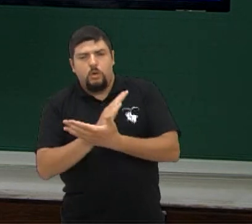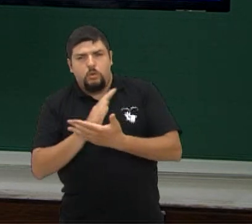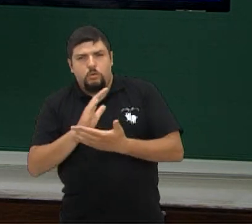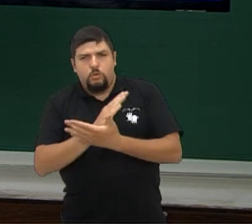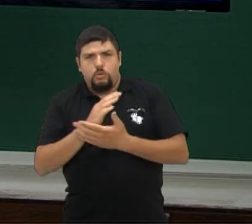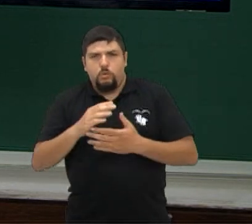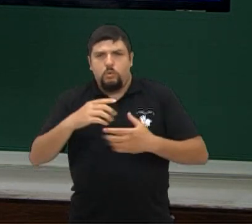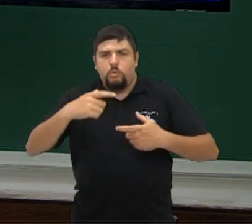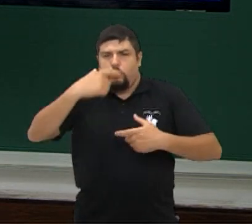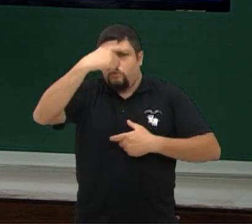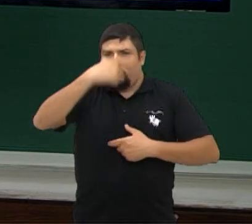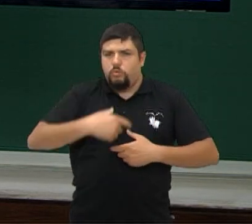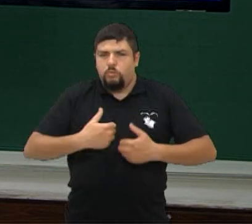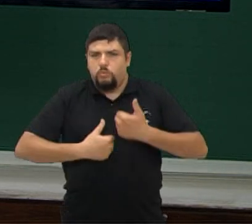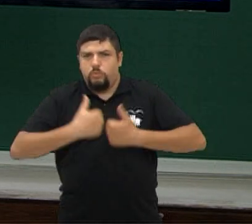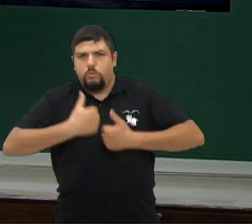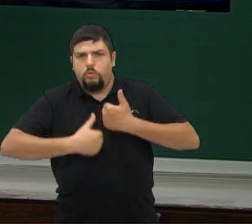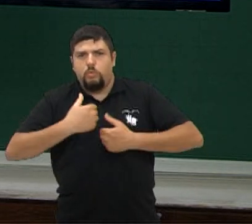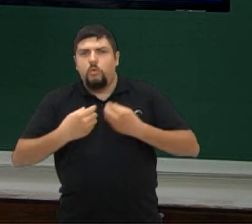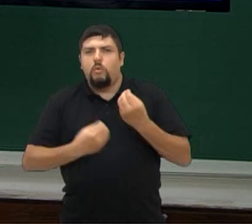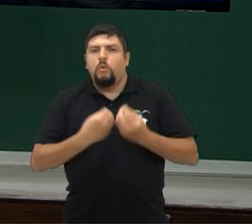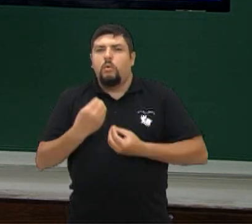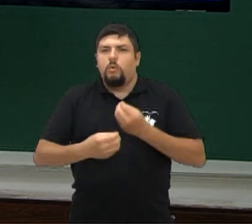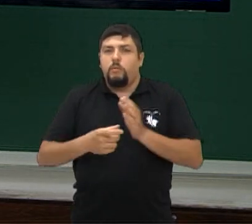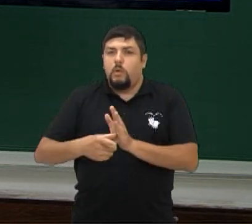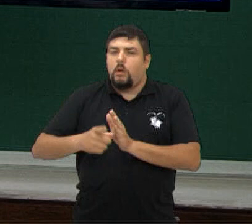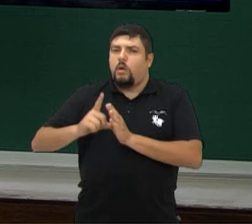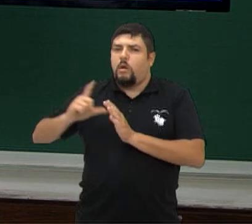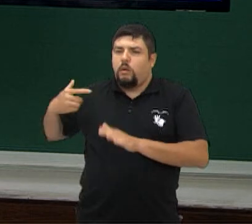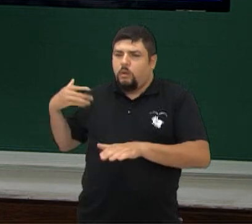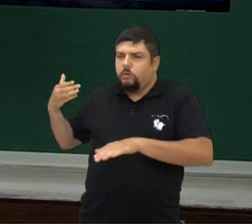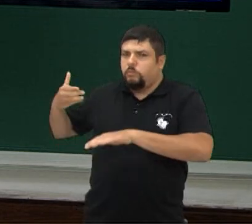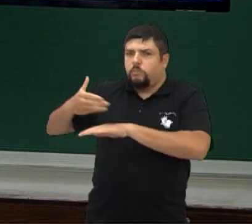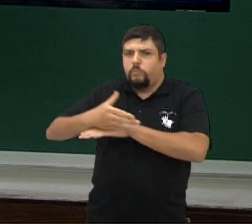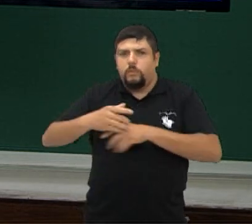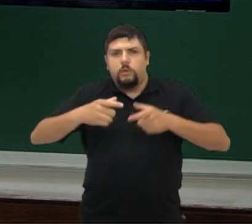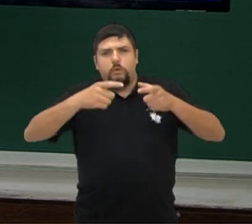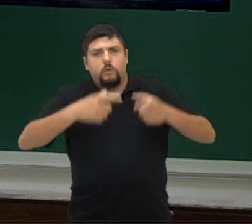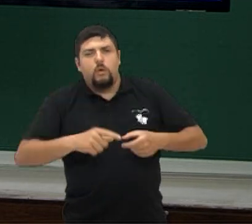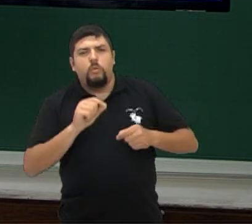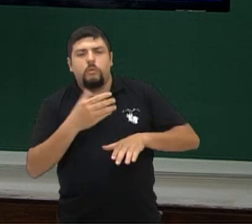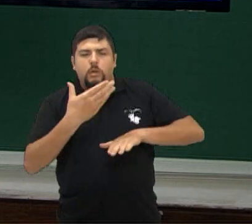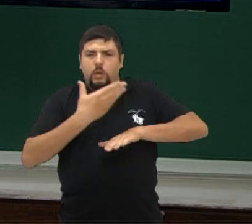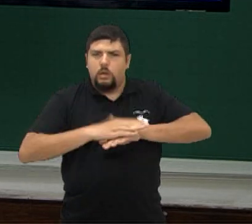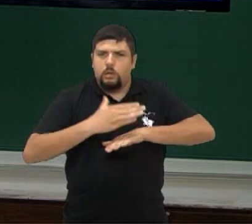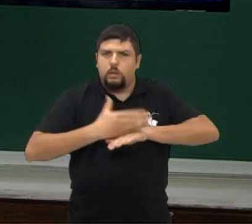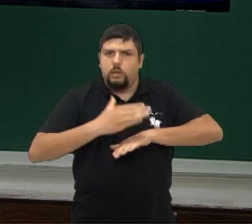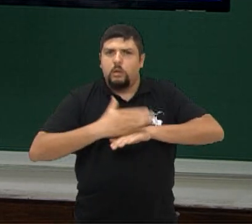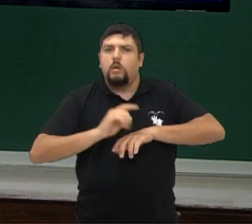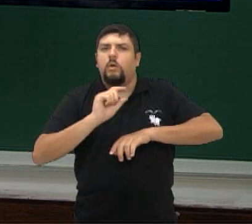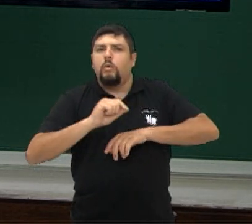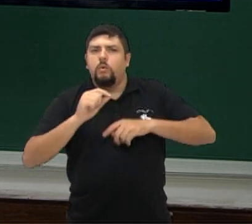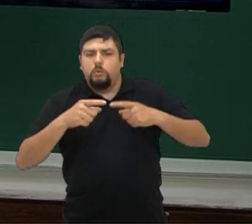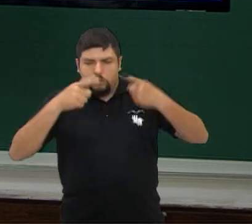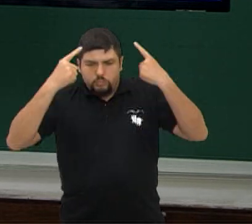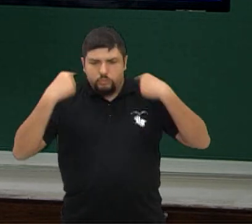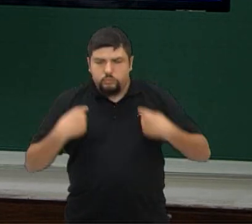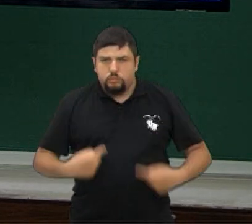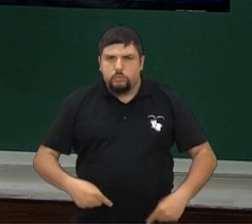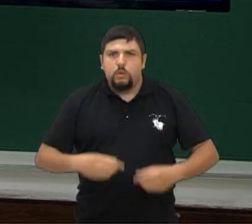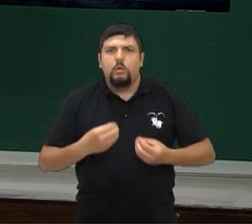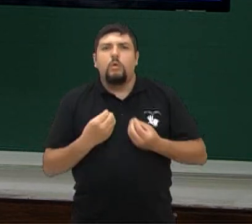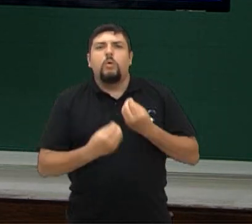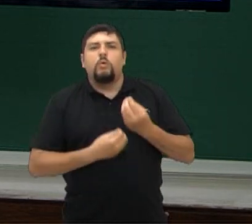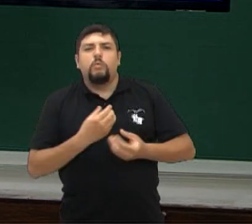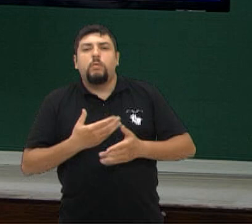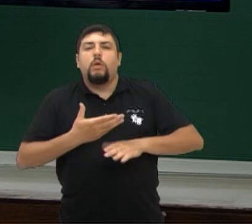antes, fazer um período de aclimatação, que eles chamam, para que aí eles possam treinar e fazer com que o seu organismo se acostume a